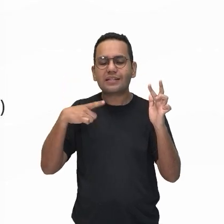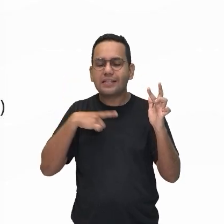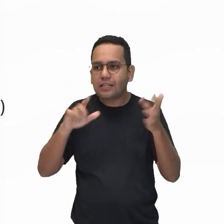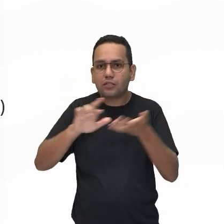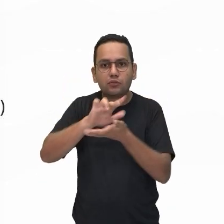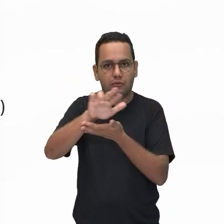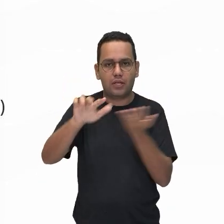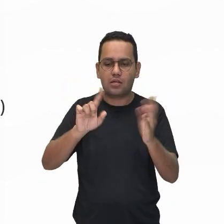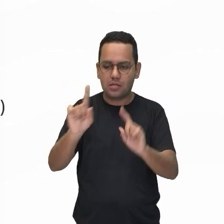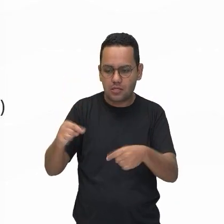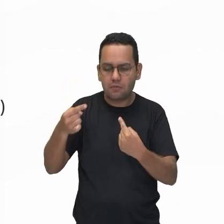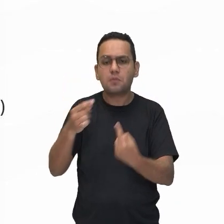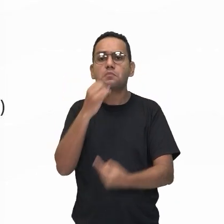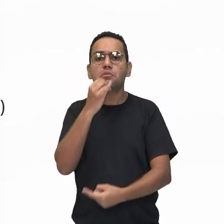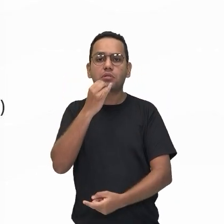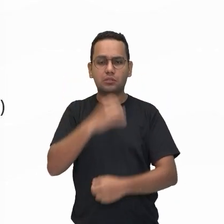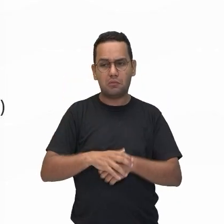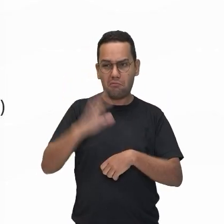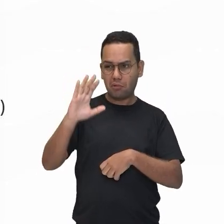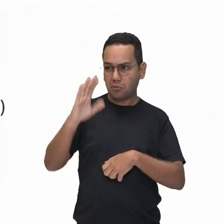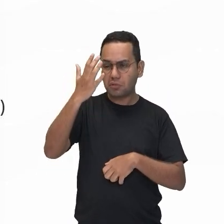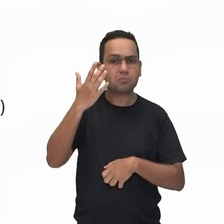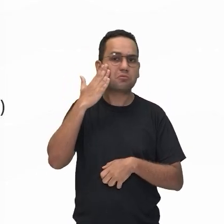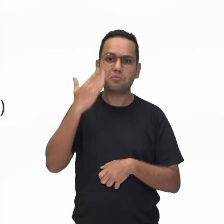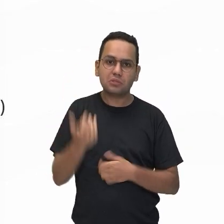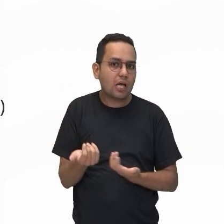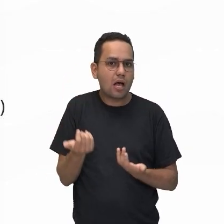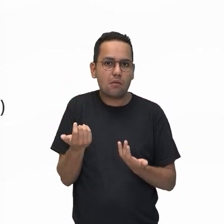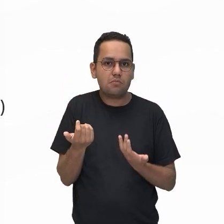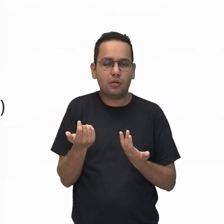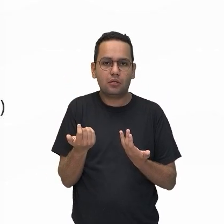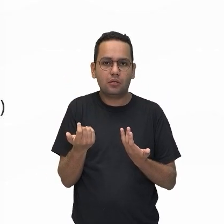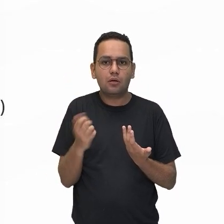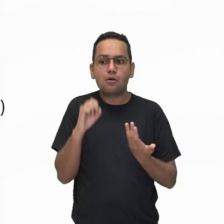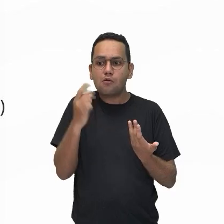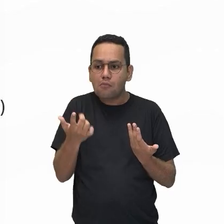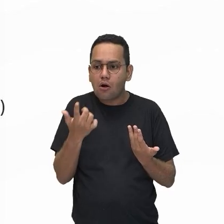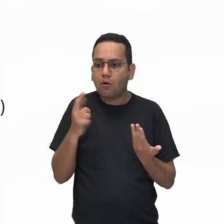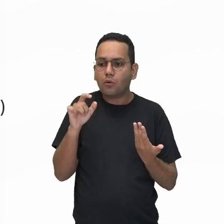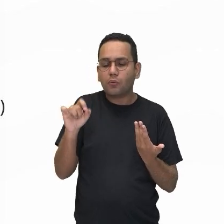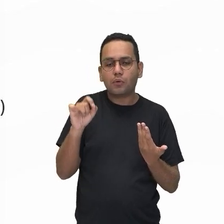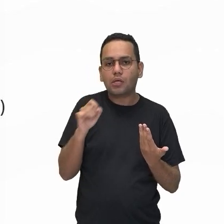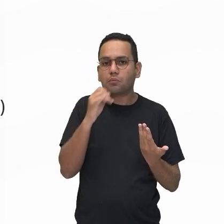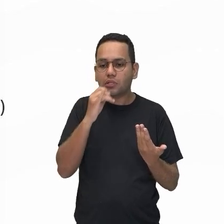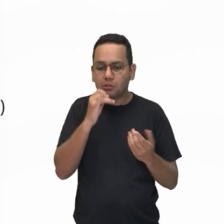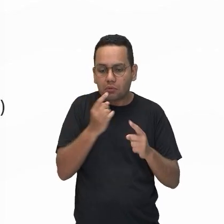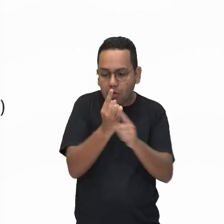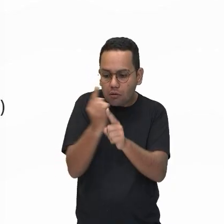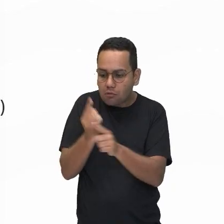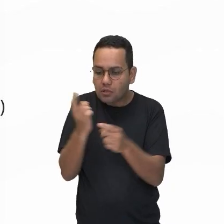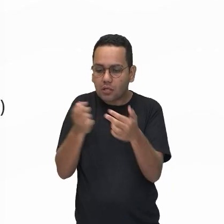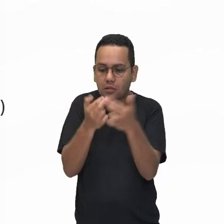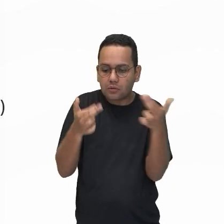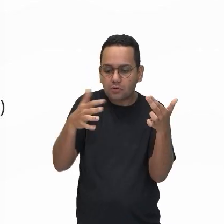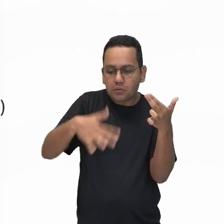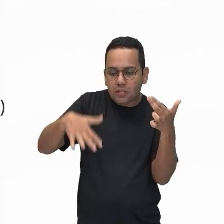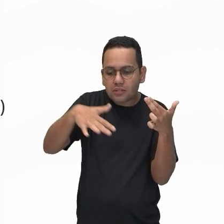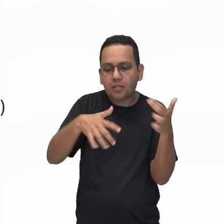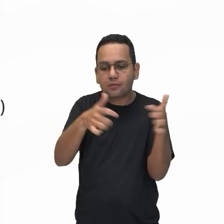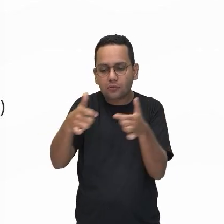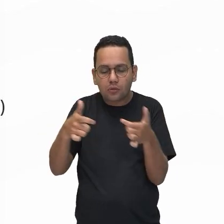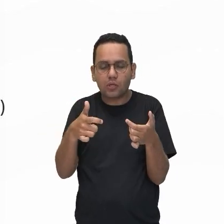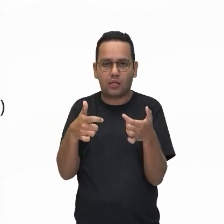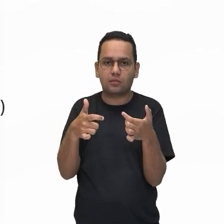não saber o que vai acontecer, quais são os mistérios que você vai desvendar durante aquele caminho, vocês vão conhecer e vai